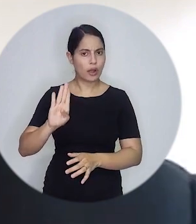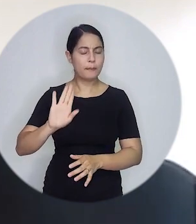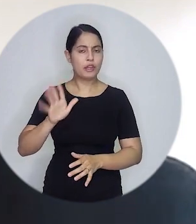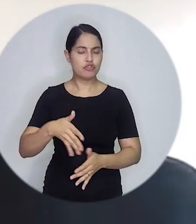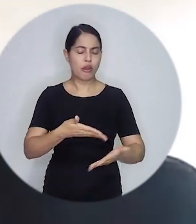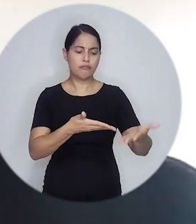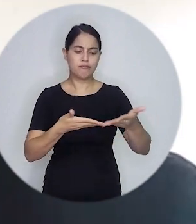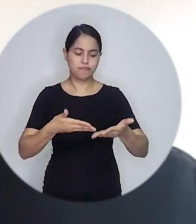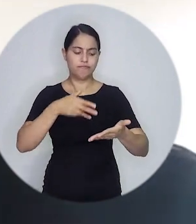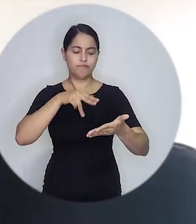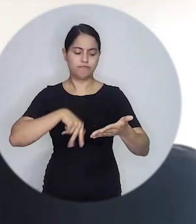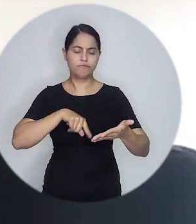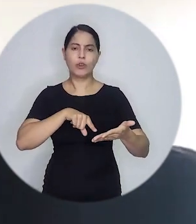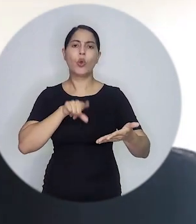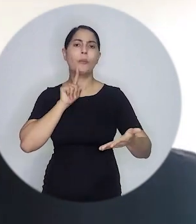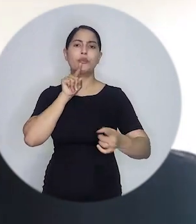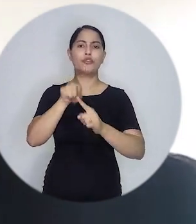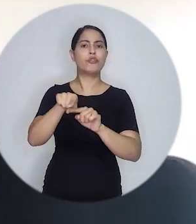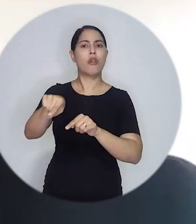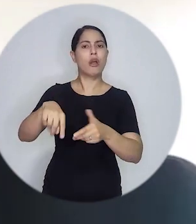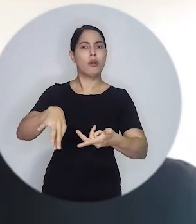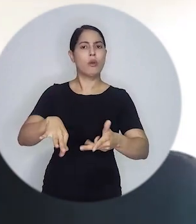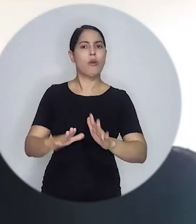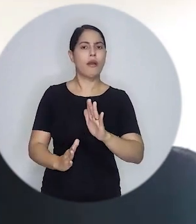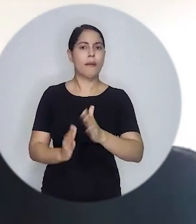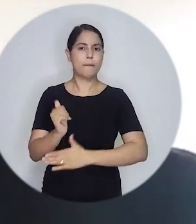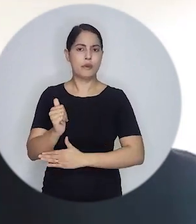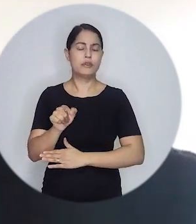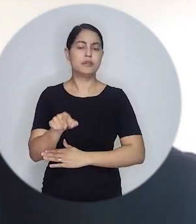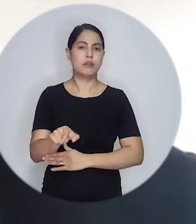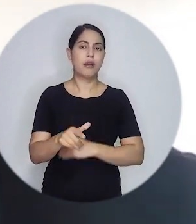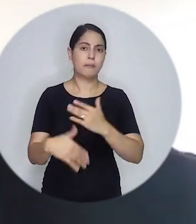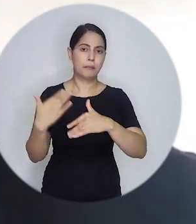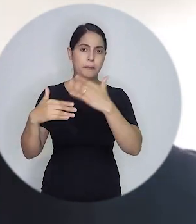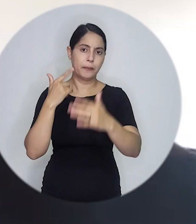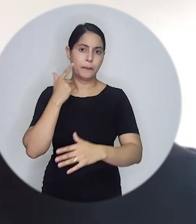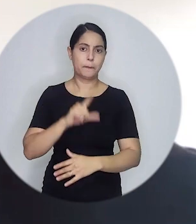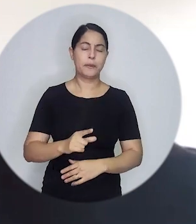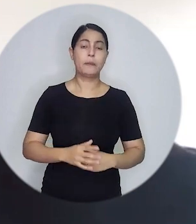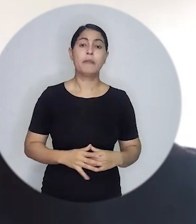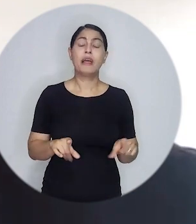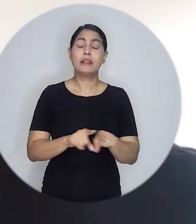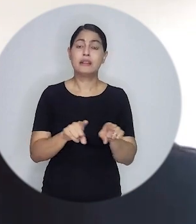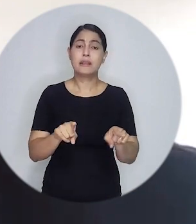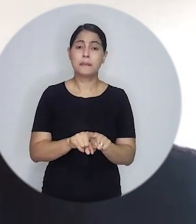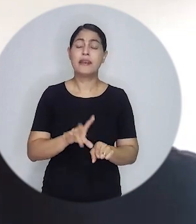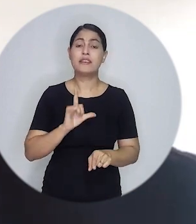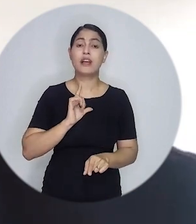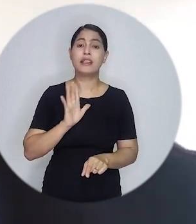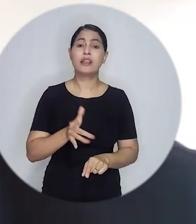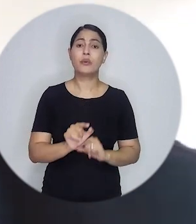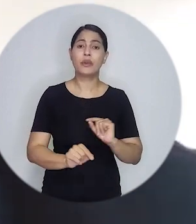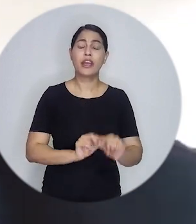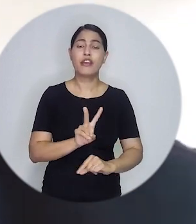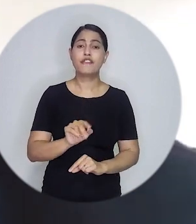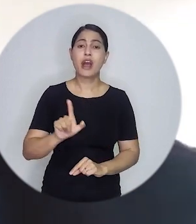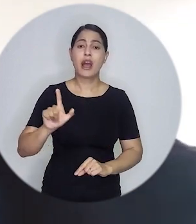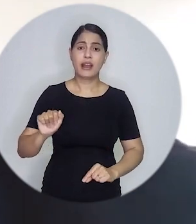abraçando para que isso avance no Congresso. Também já estamos apoiando o projeto de lei que institui a